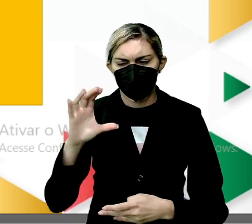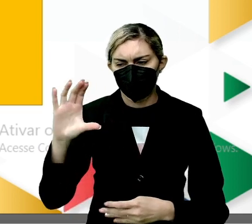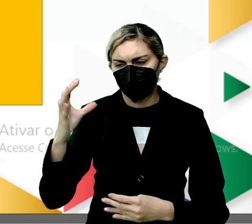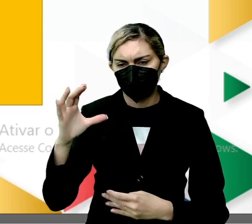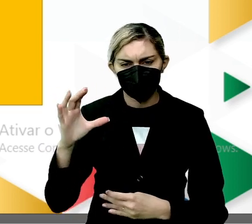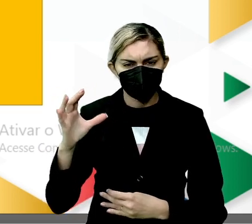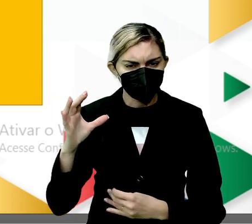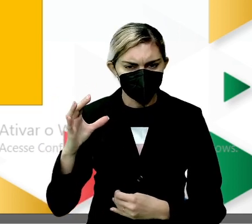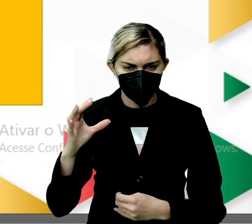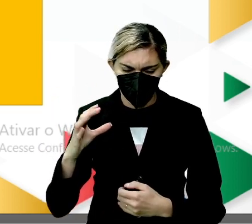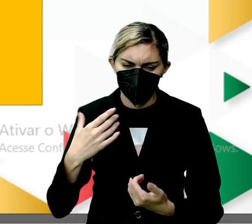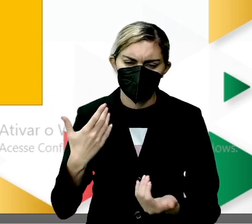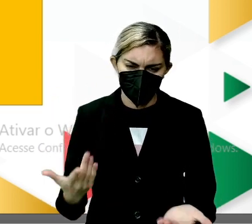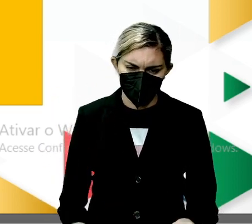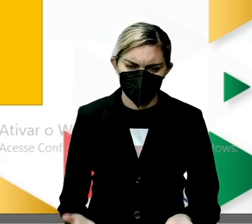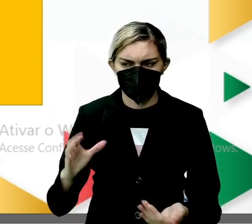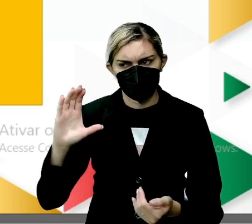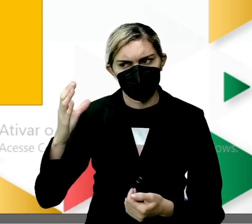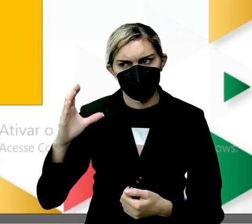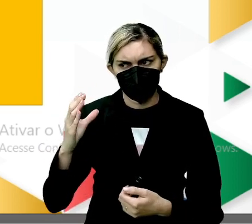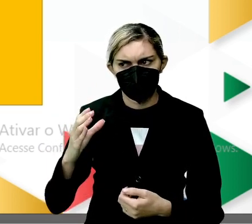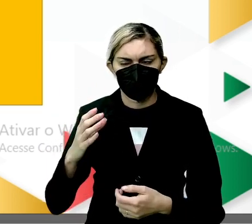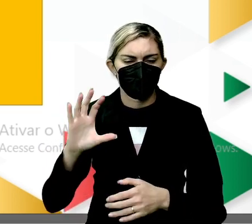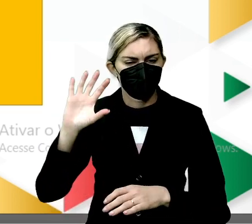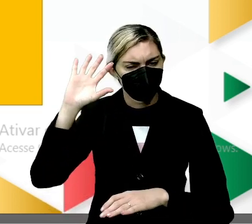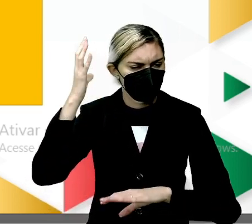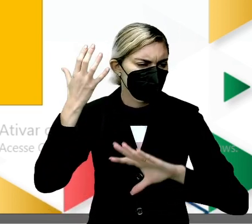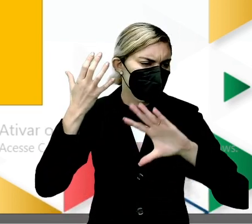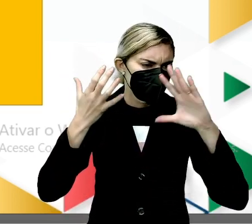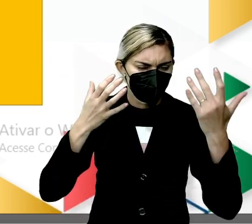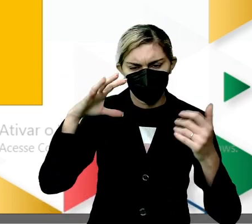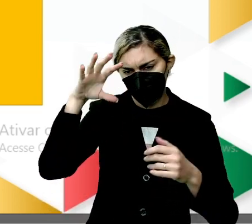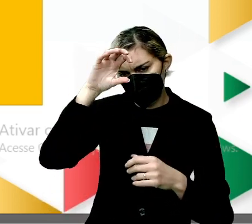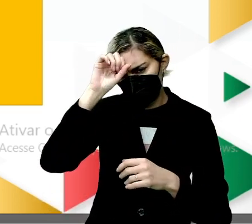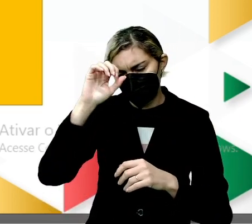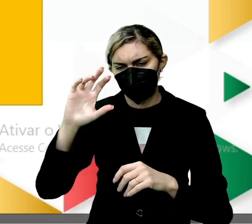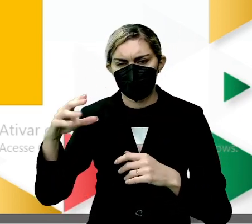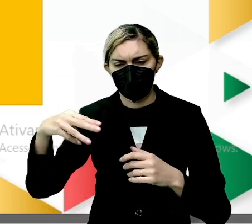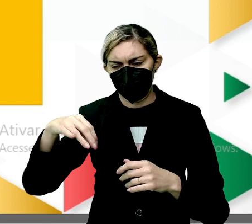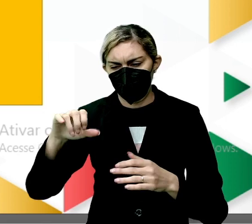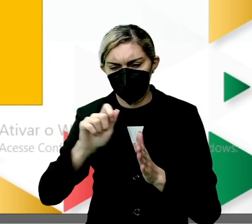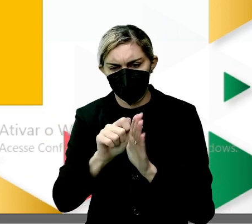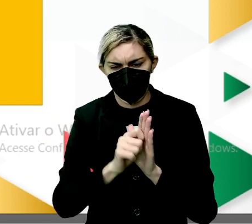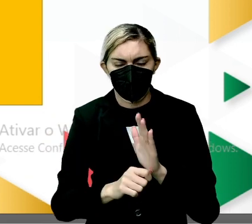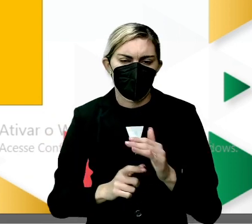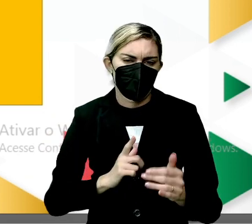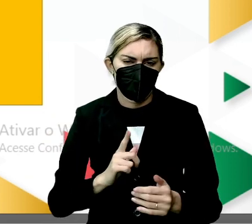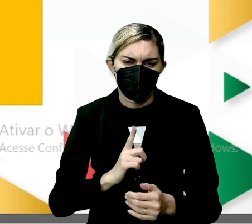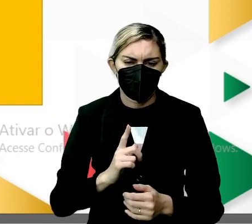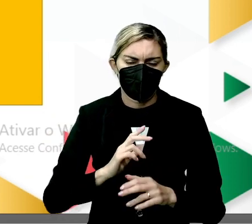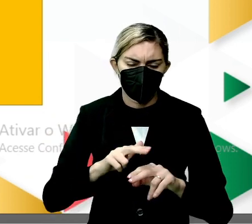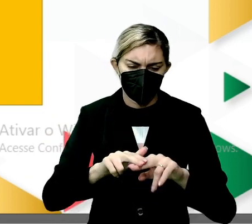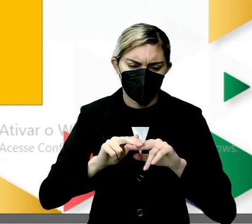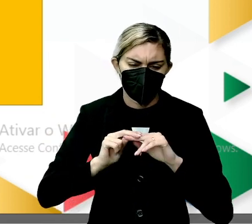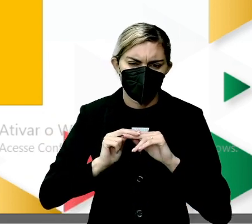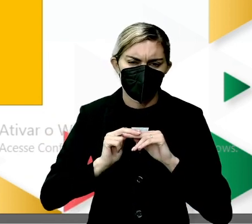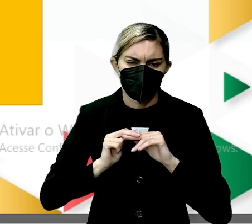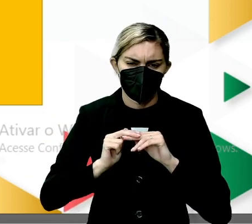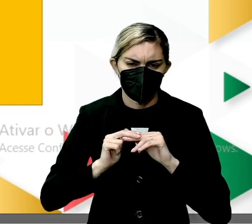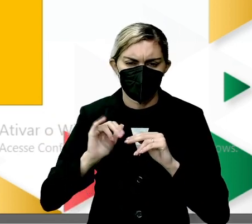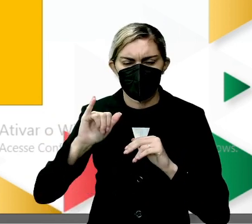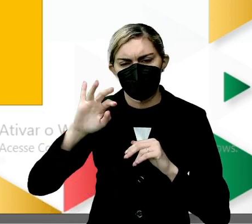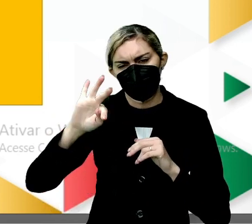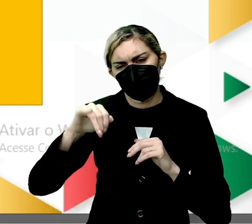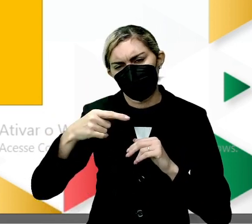científico. Olha a palavra científico aí. Os fenômenos espíritas ou mediúnicos que têm como causa a